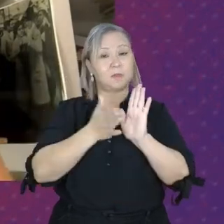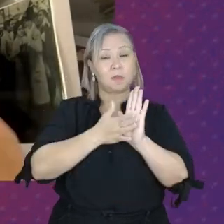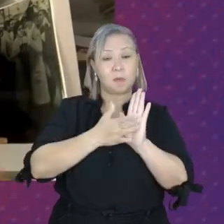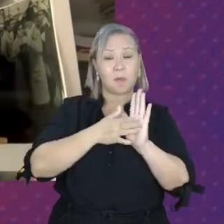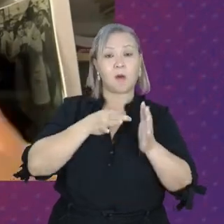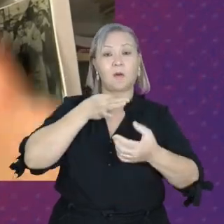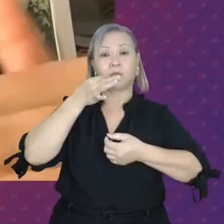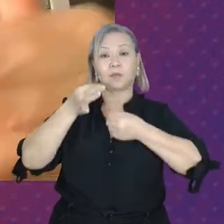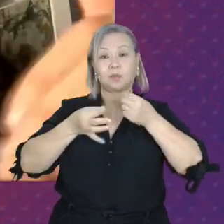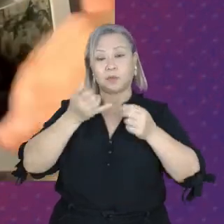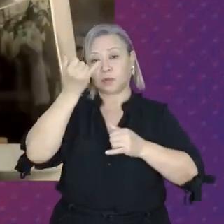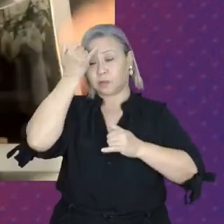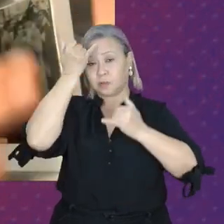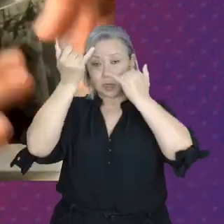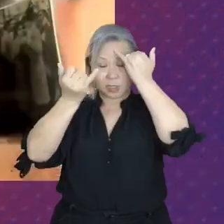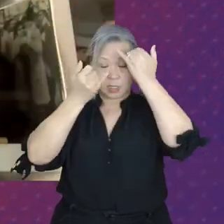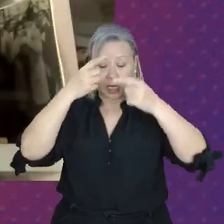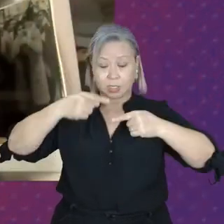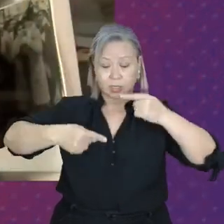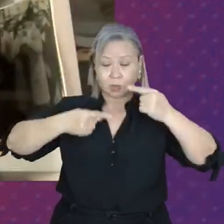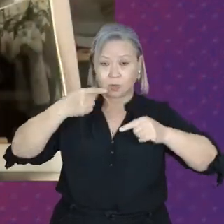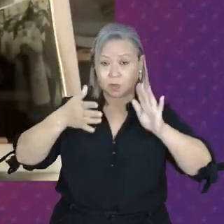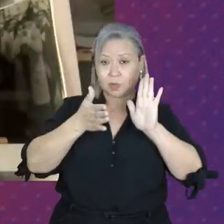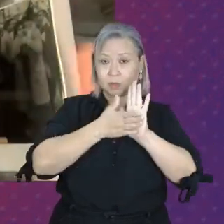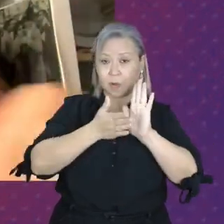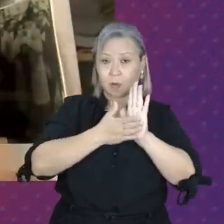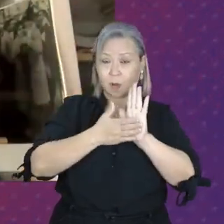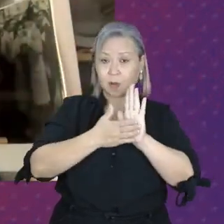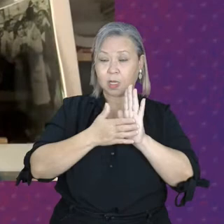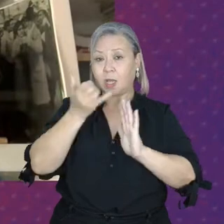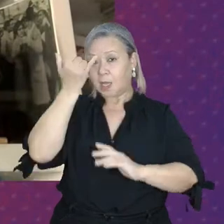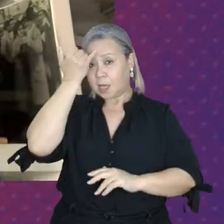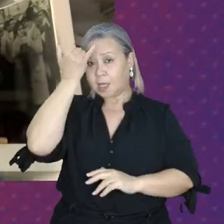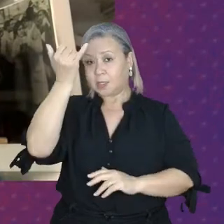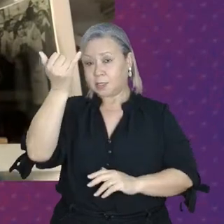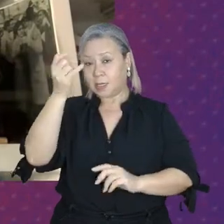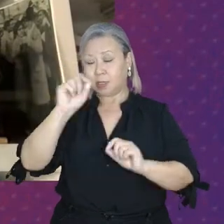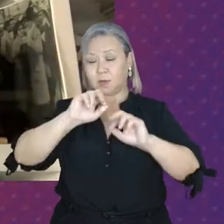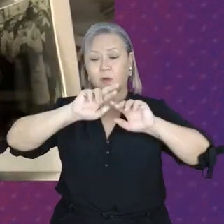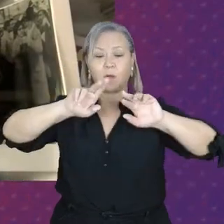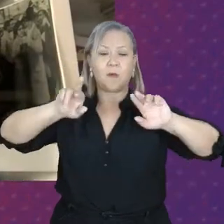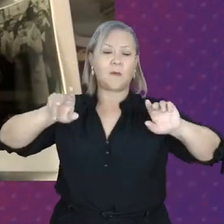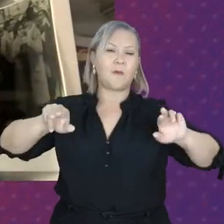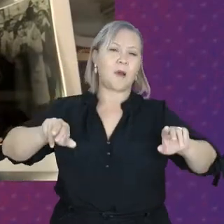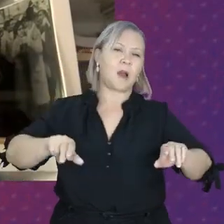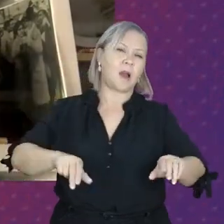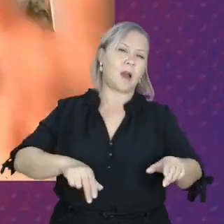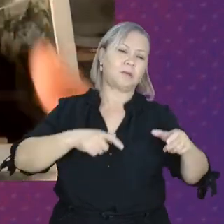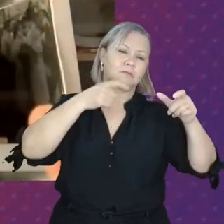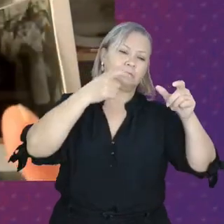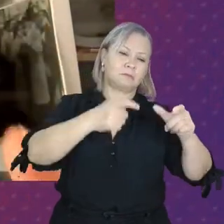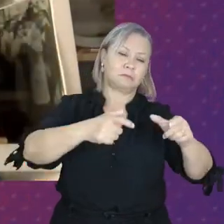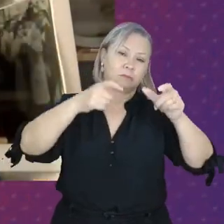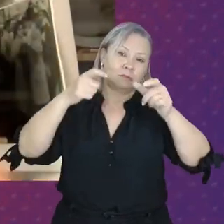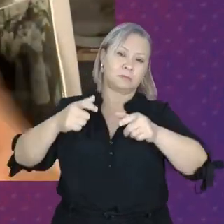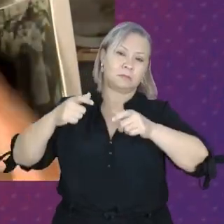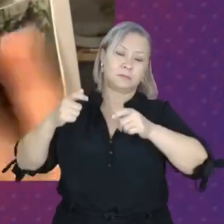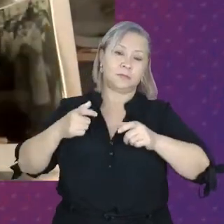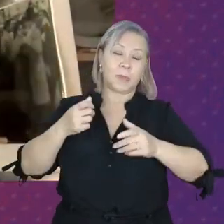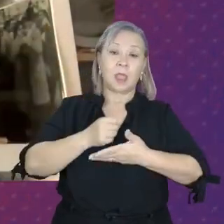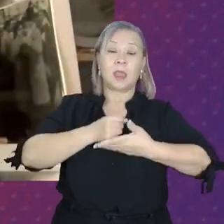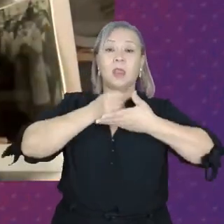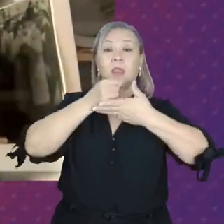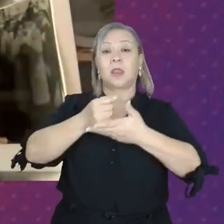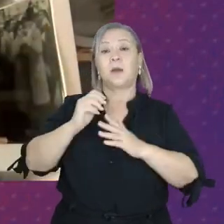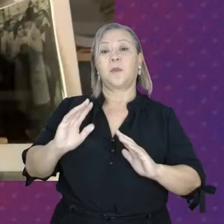ideias, e discutam essas propostas e essas ideias com os vários segmentos que apoiam a campanha e com